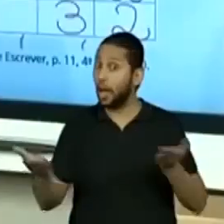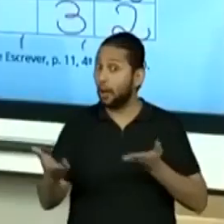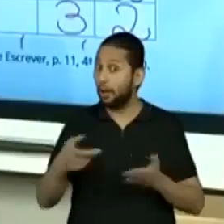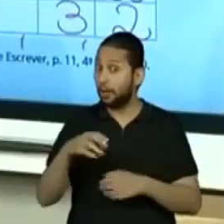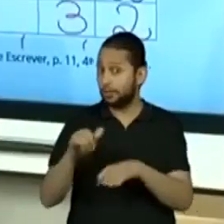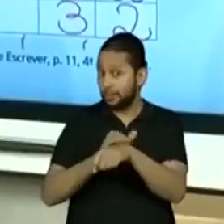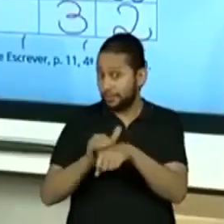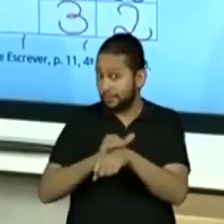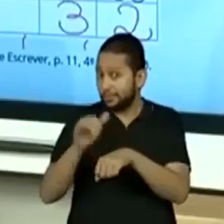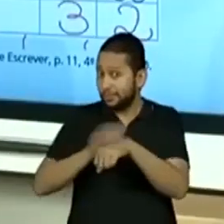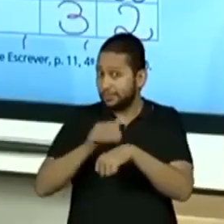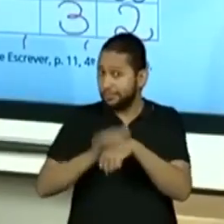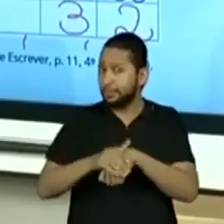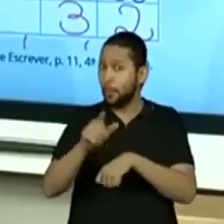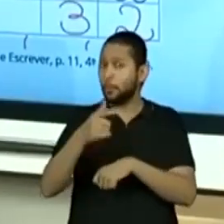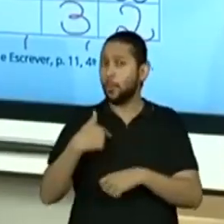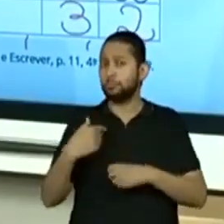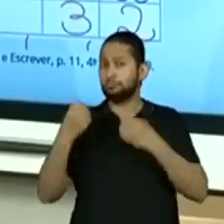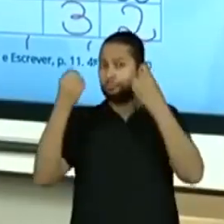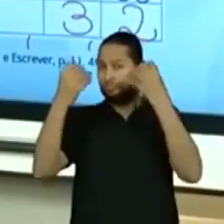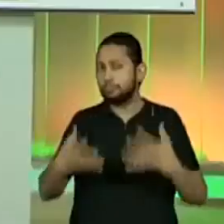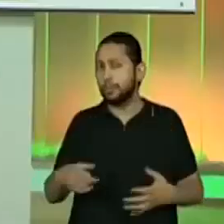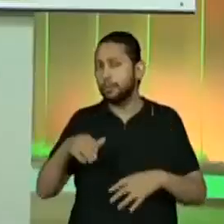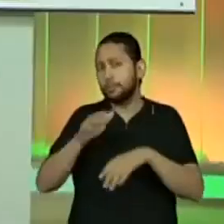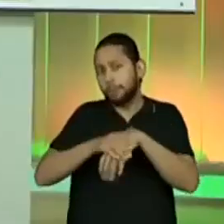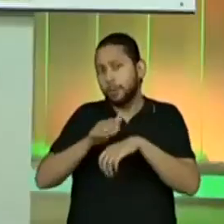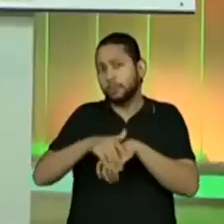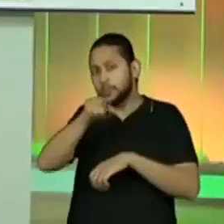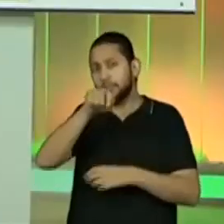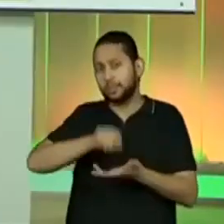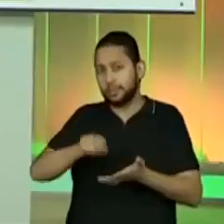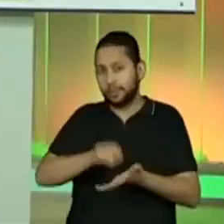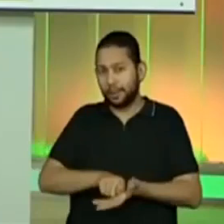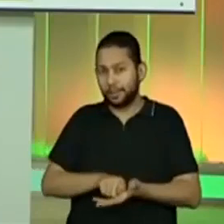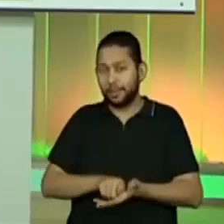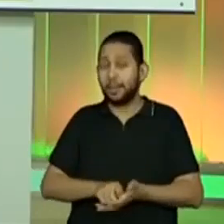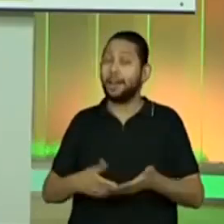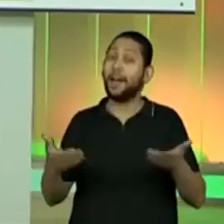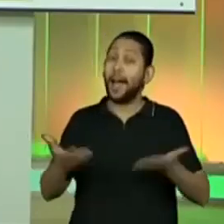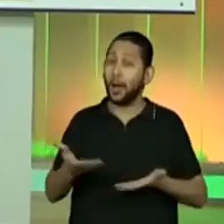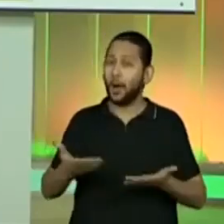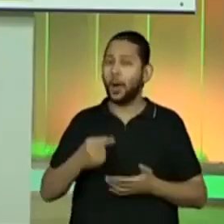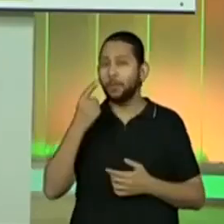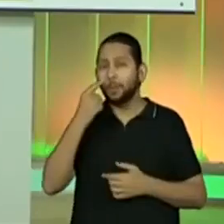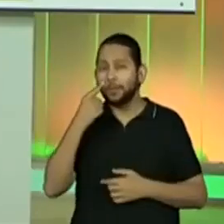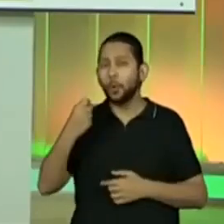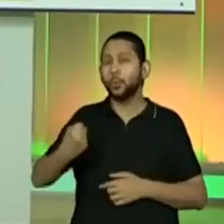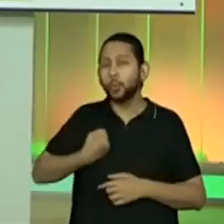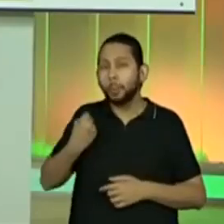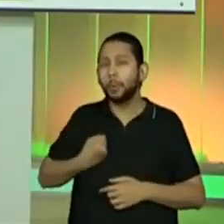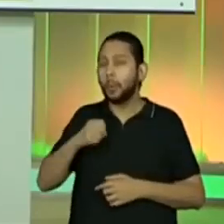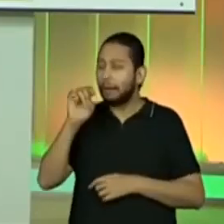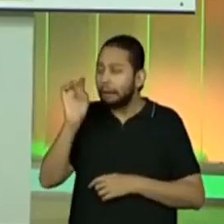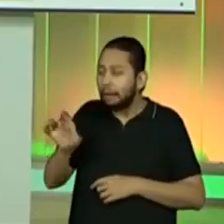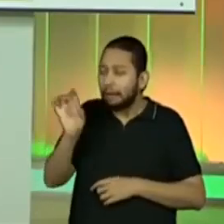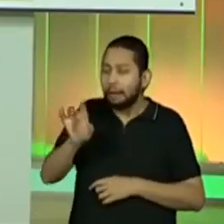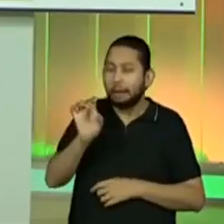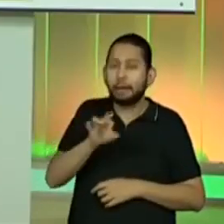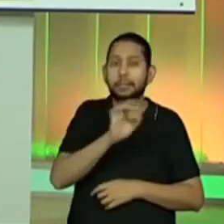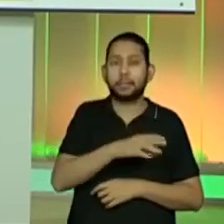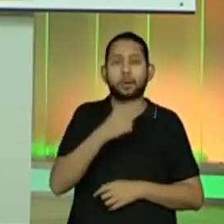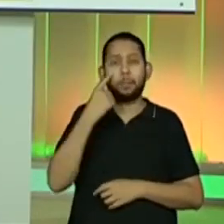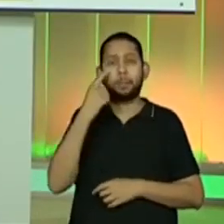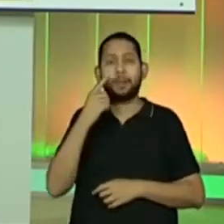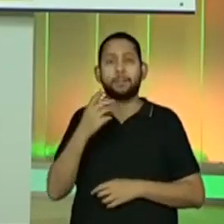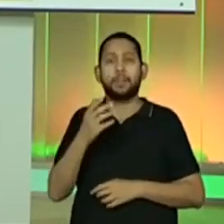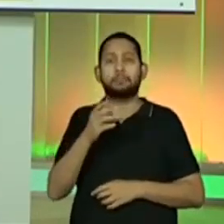para escrevermos mais um pouquinho? Só que desta vez, nós vamos analisar número a número para ver em que ordem